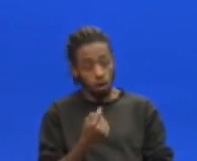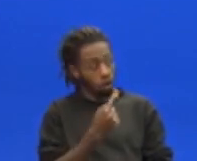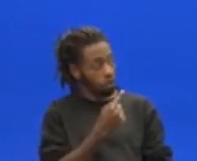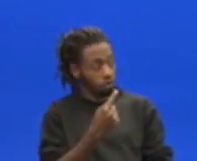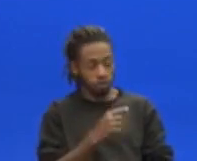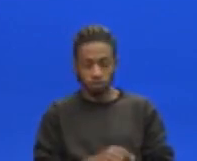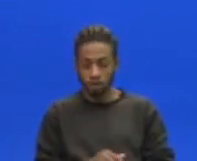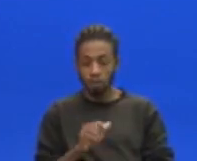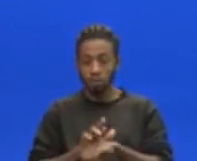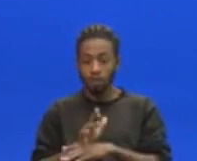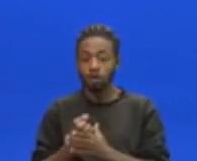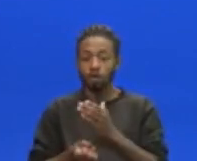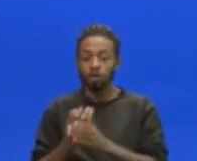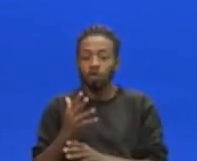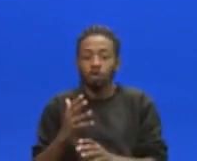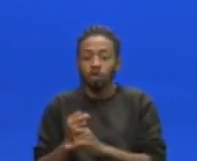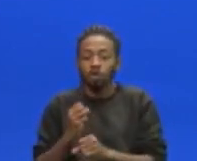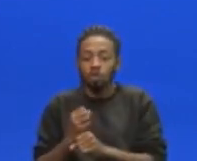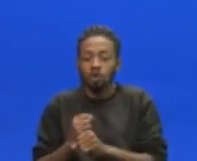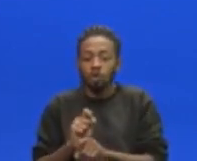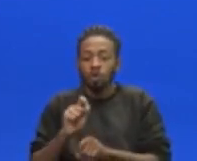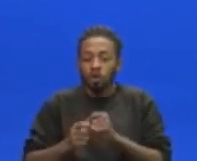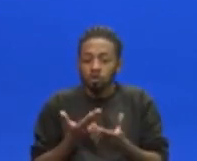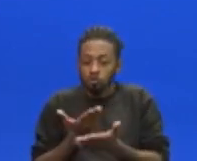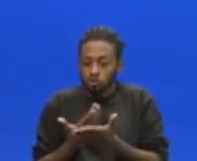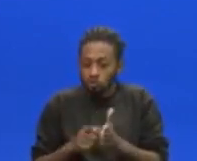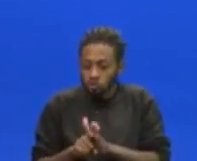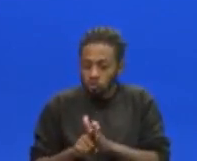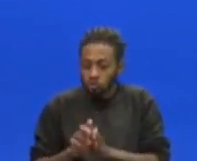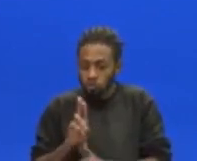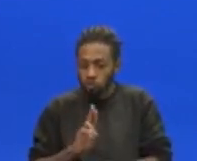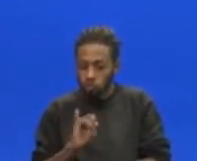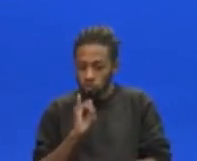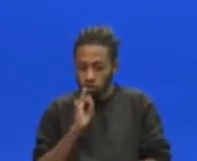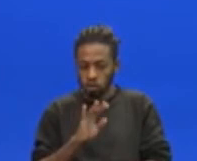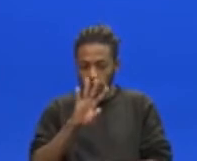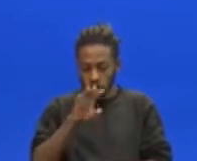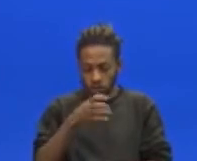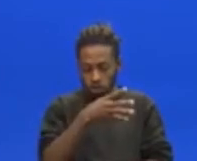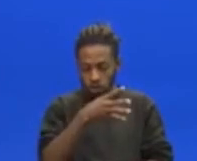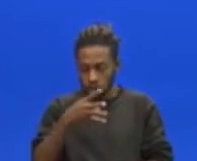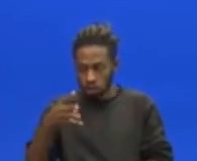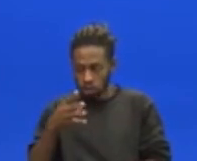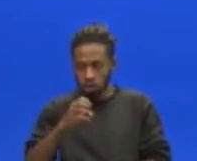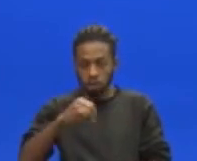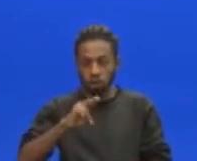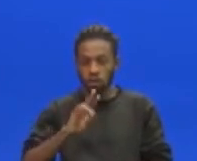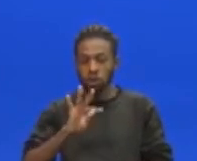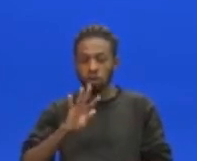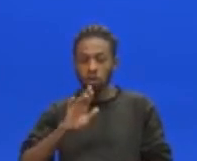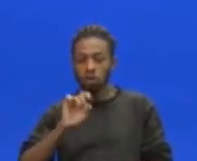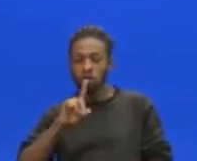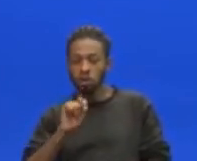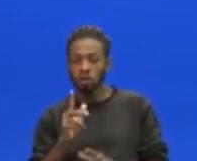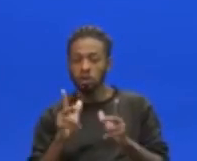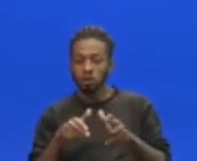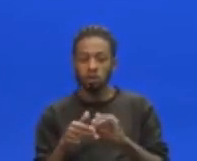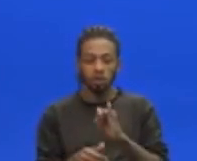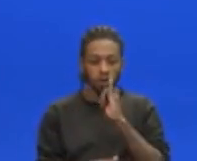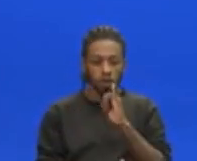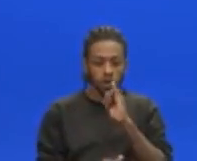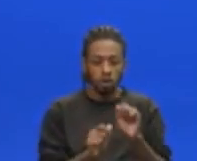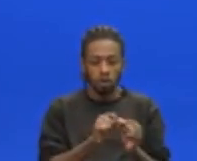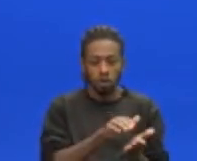das chamadas estatísticas vitais. Ele fez estudos utilizando das chamadas tabelas mortuárias, o que hoje nós chamamos de atestados de óbito,